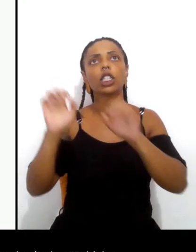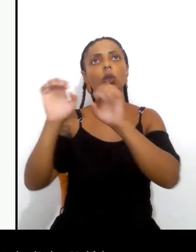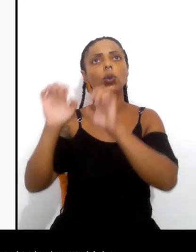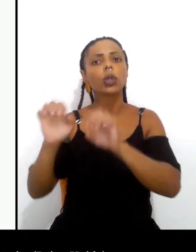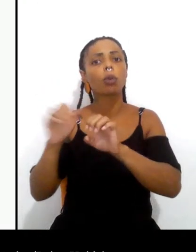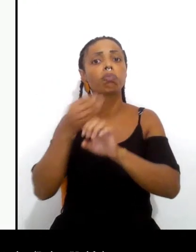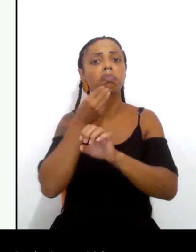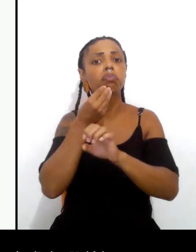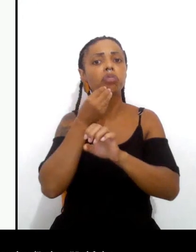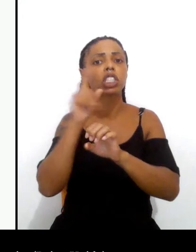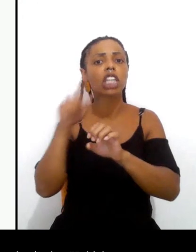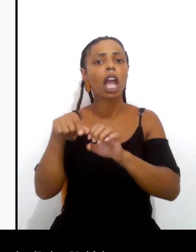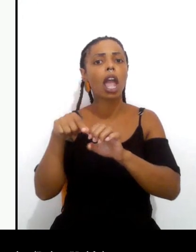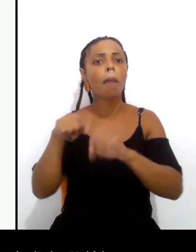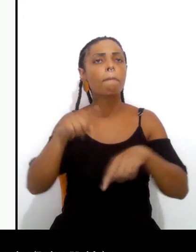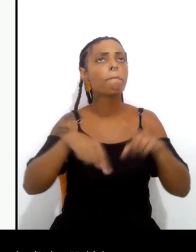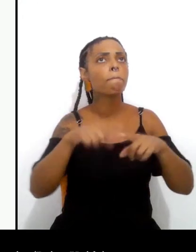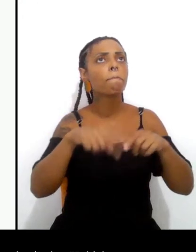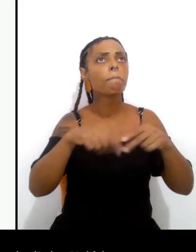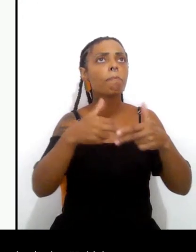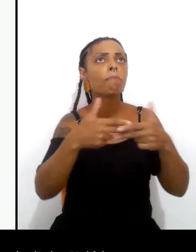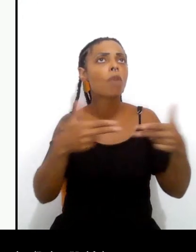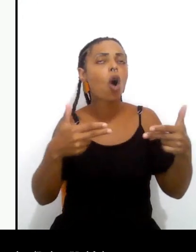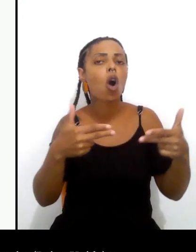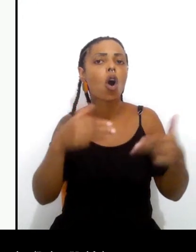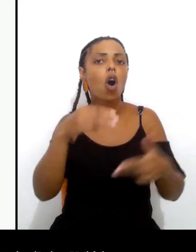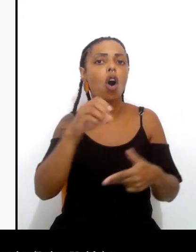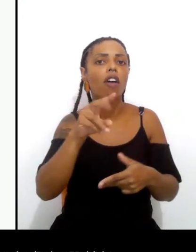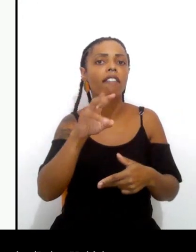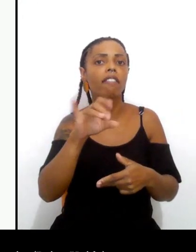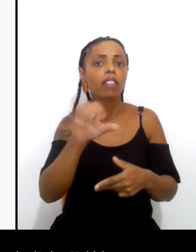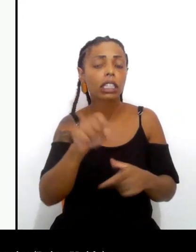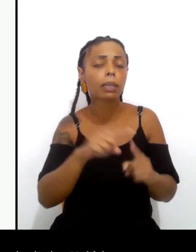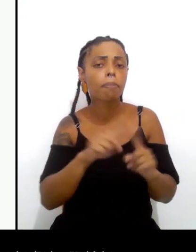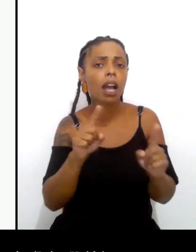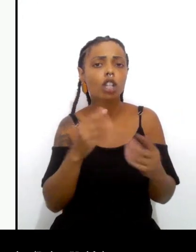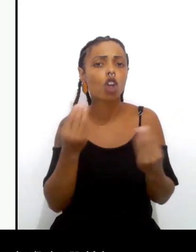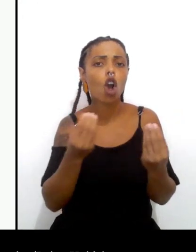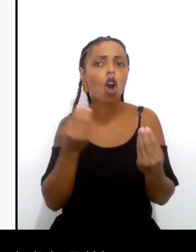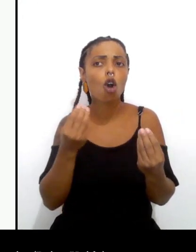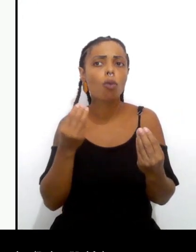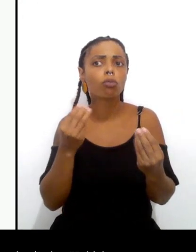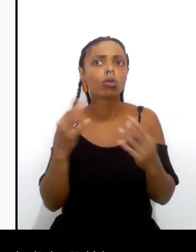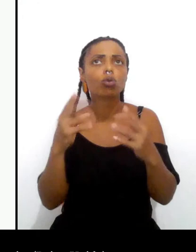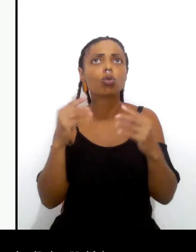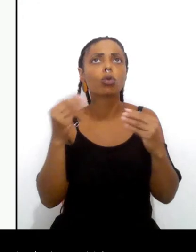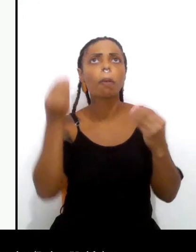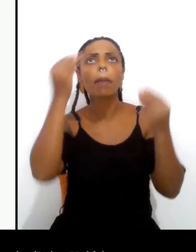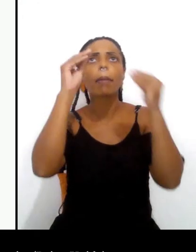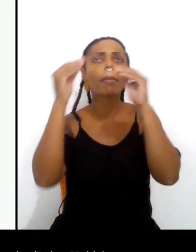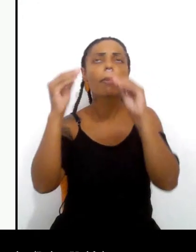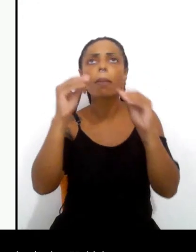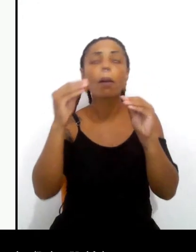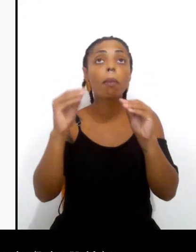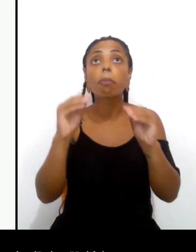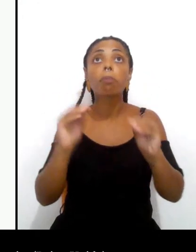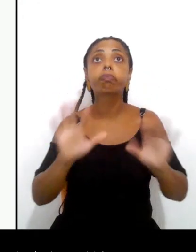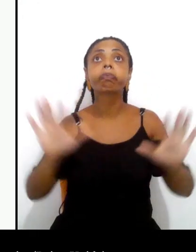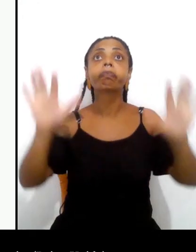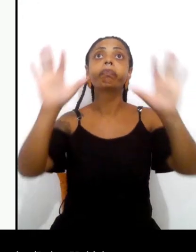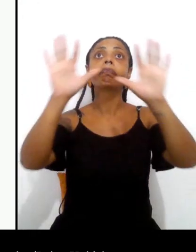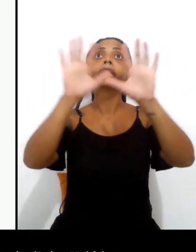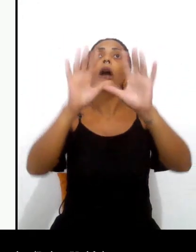móveis e como tudo isso é combinado como se fosse natureza morta